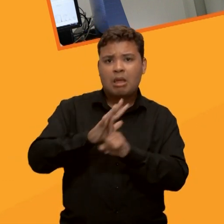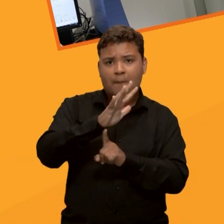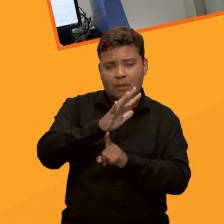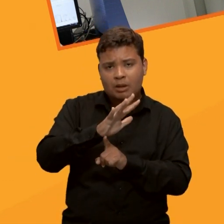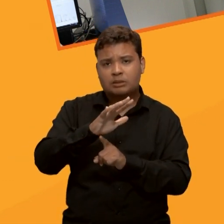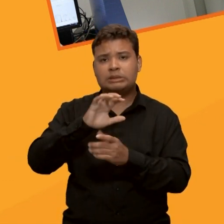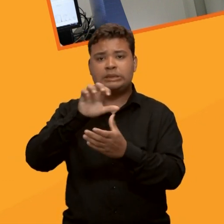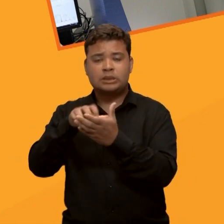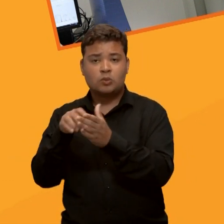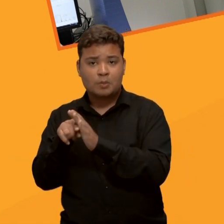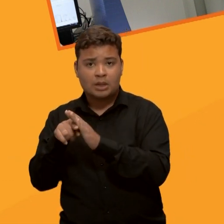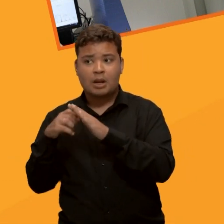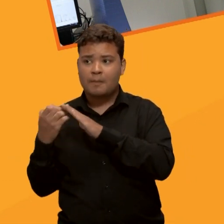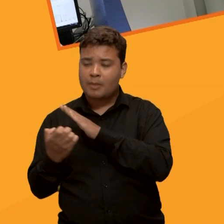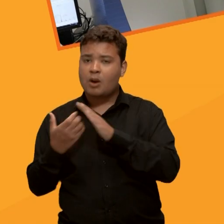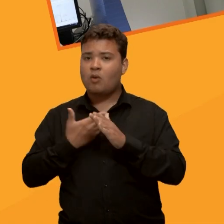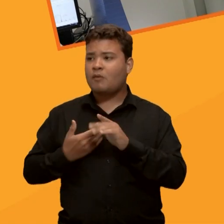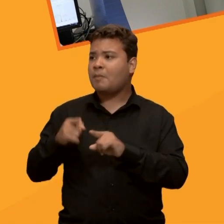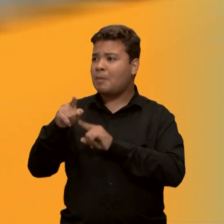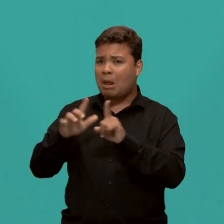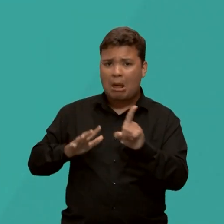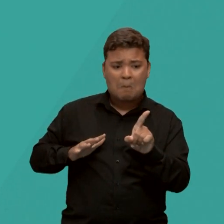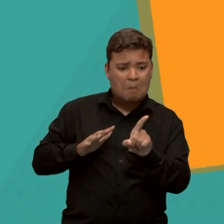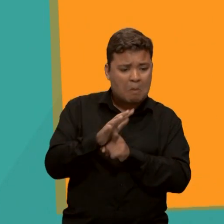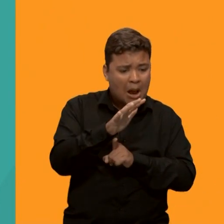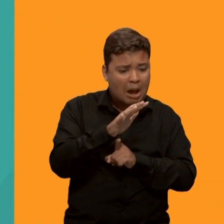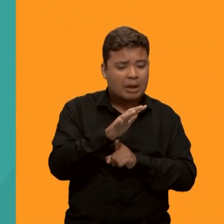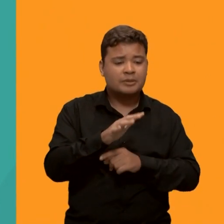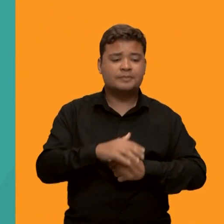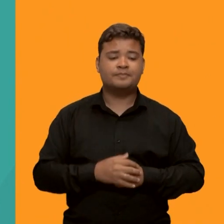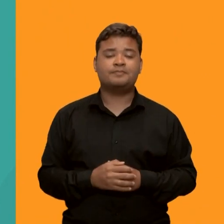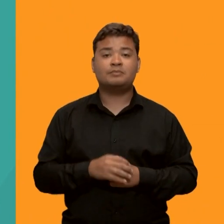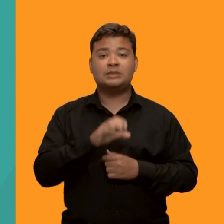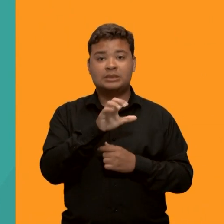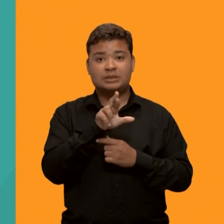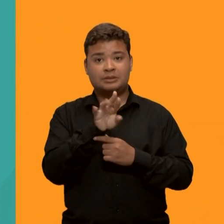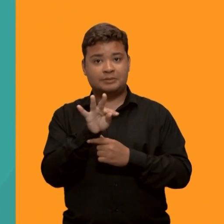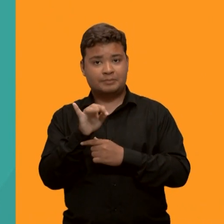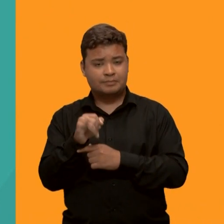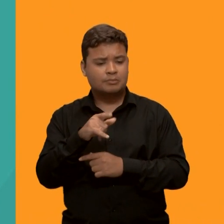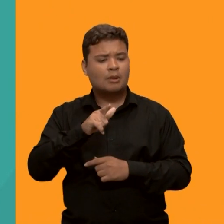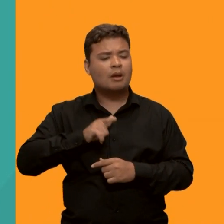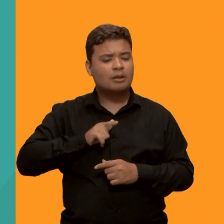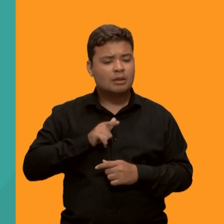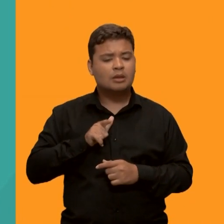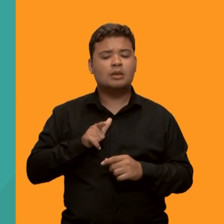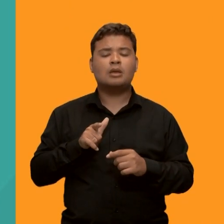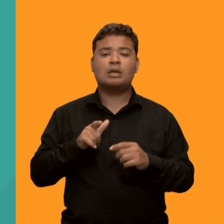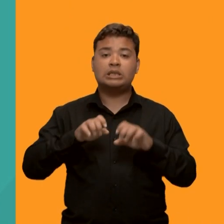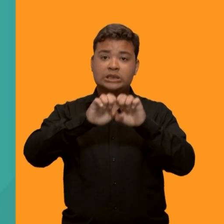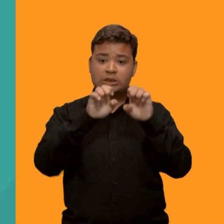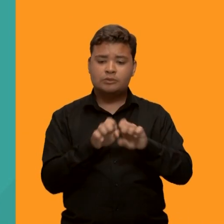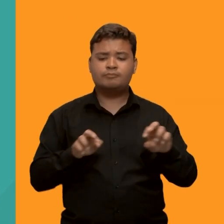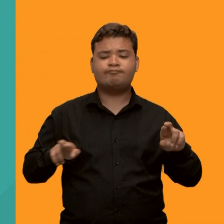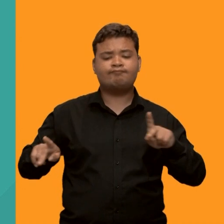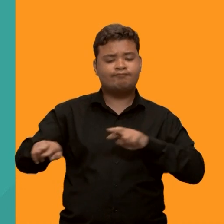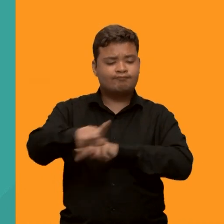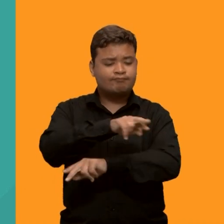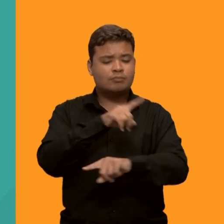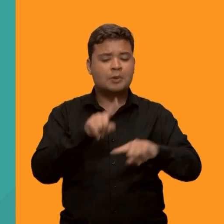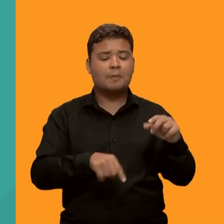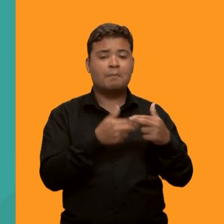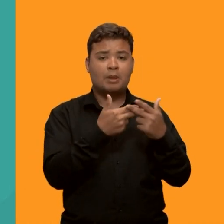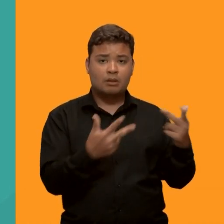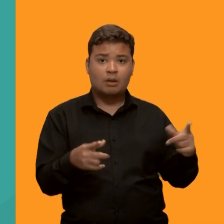pesquisa empresas e governos o crpi conta como a diversificada estrutura de materiais e